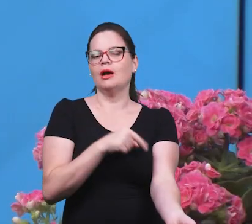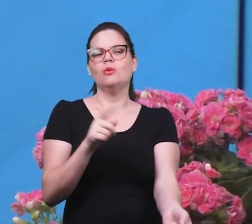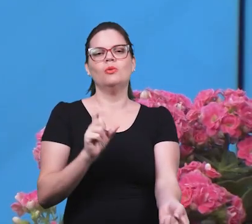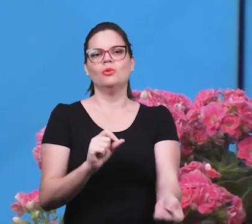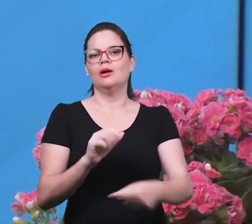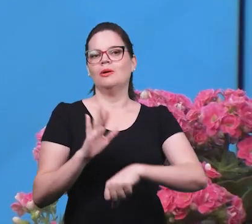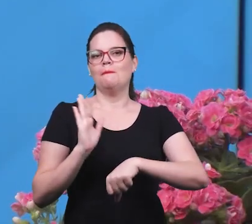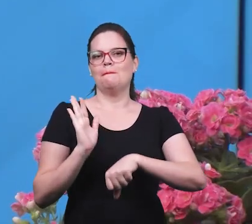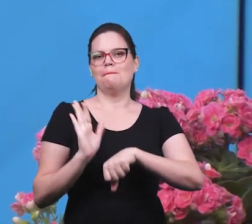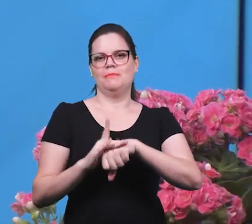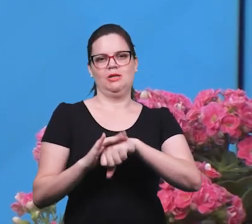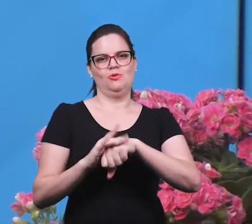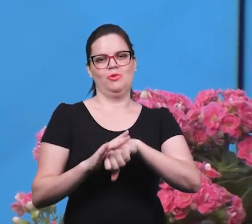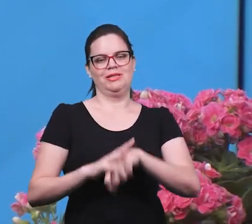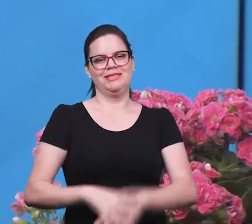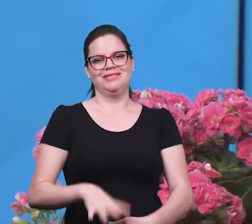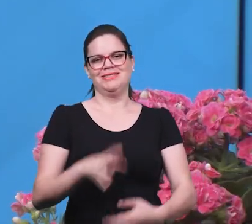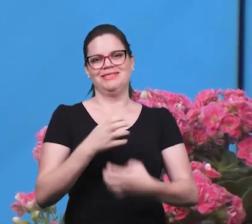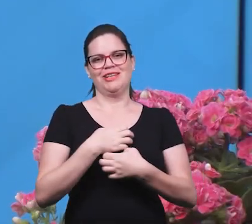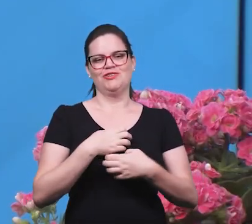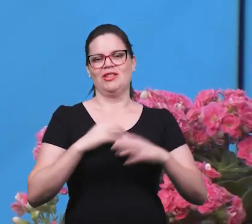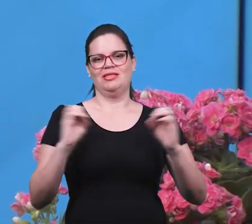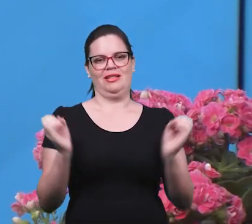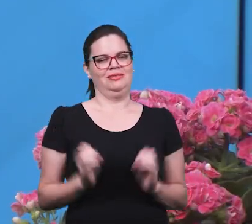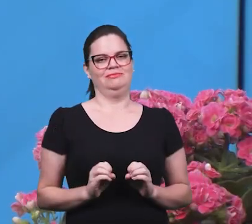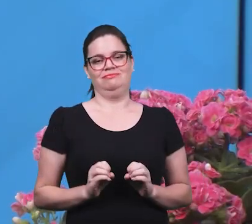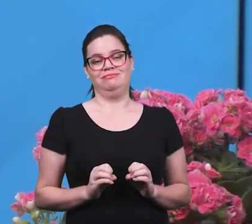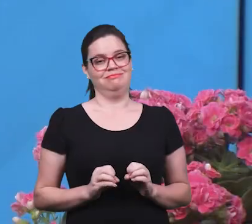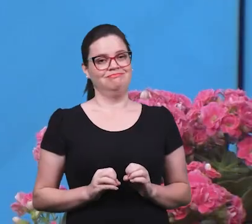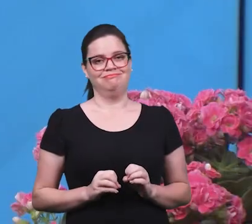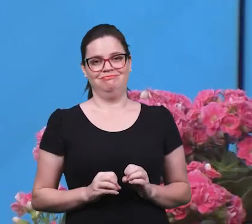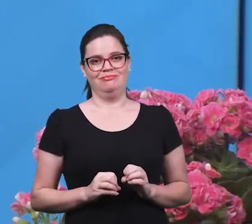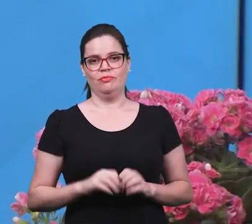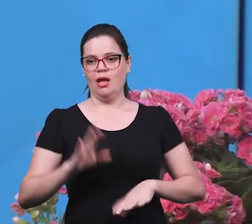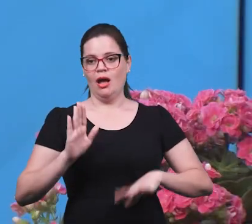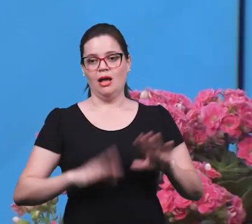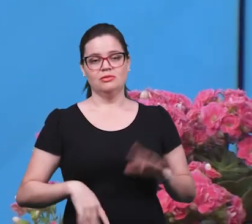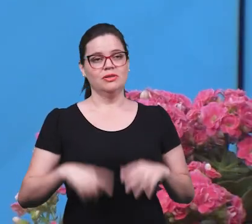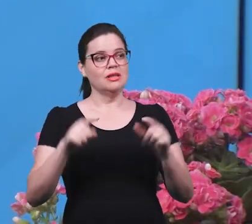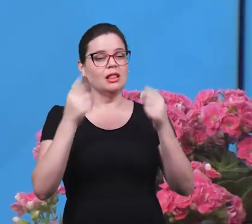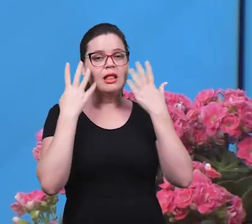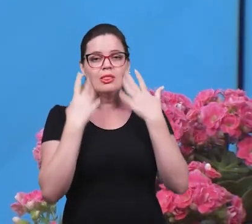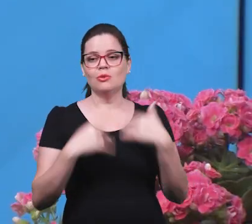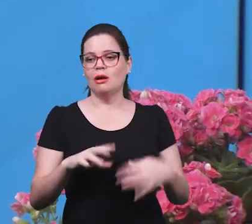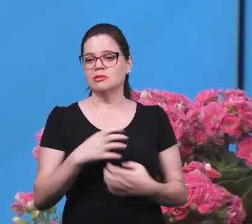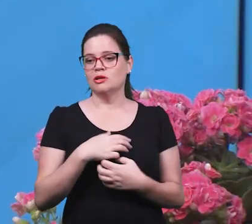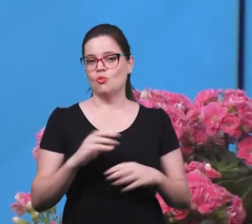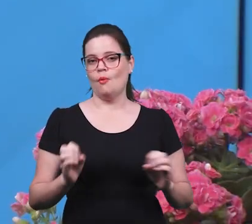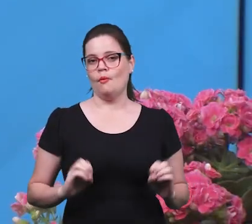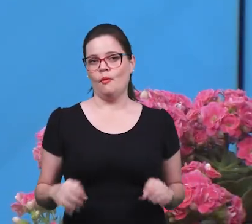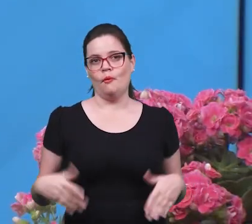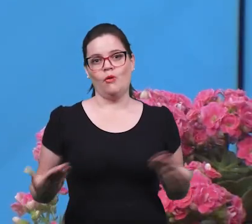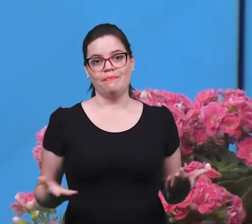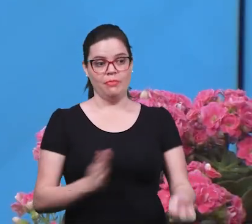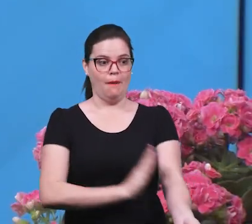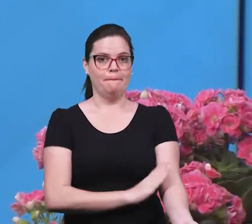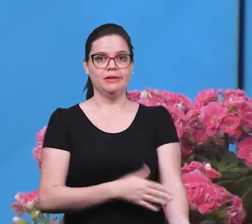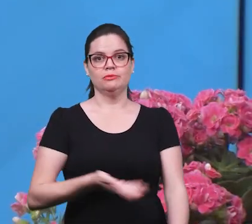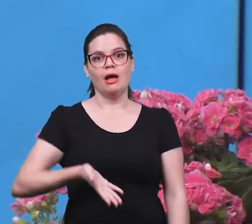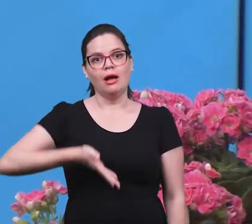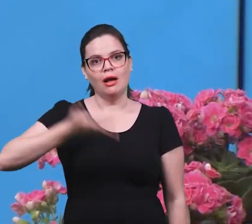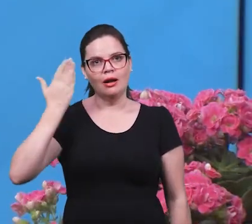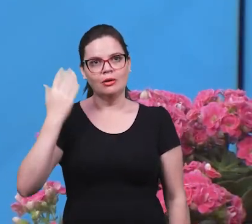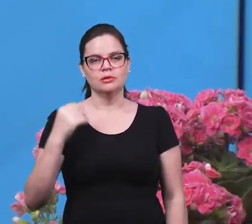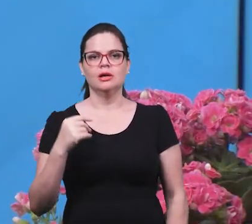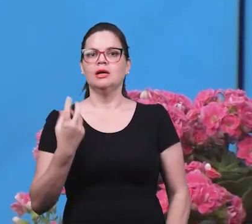é predominantemente assintomática. Então ela não vai dar sintoma no paciente. Em casos raros em que você tem um aumento da